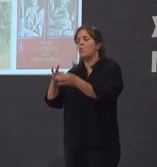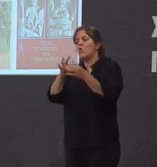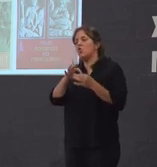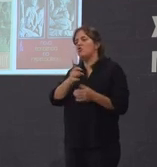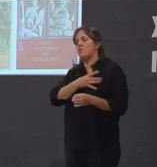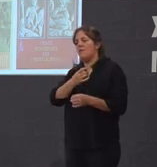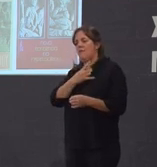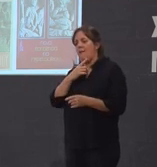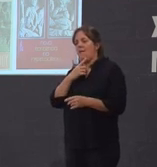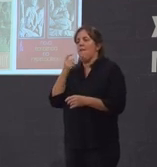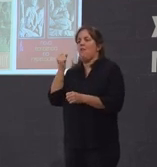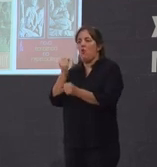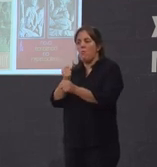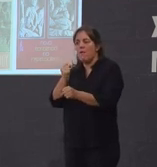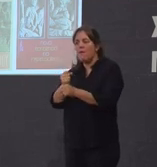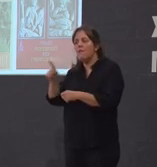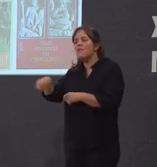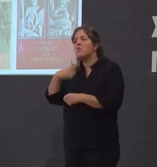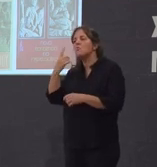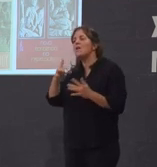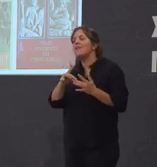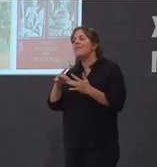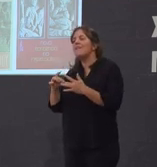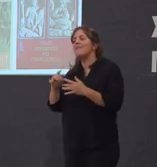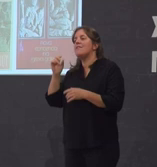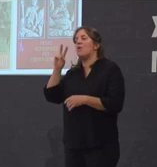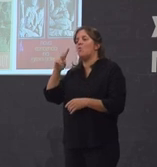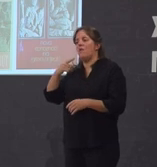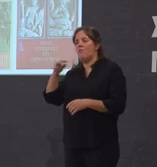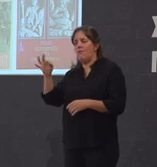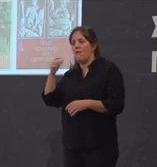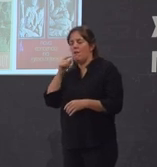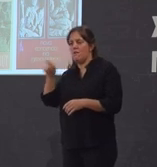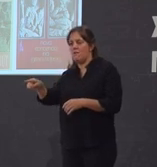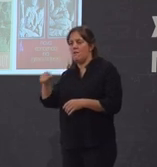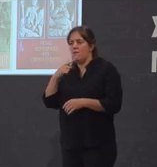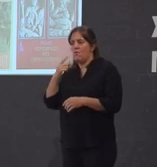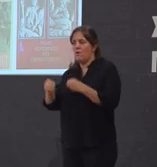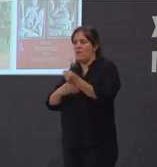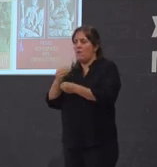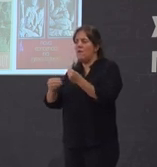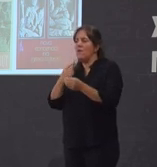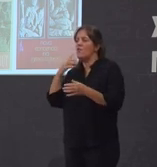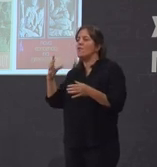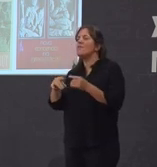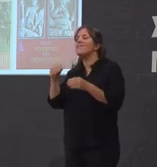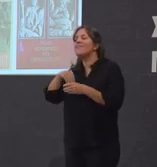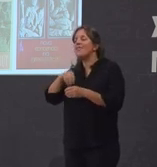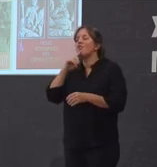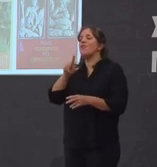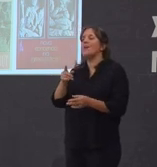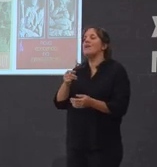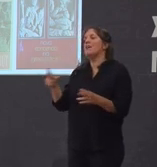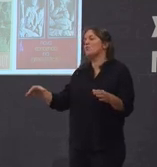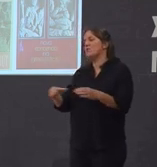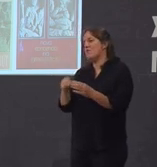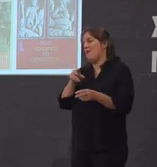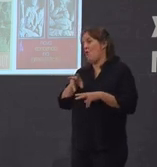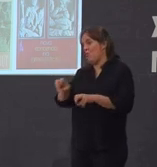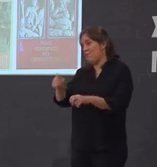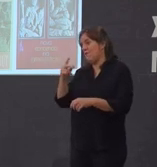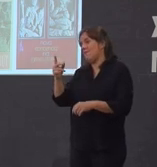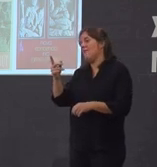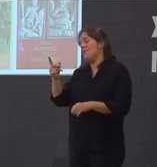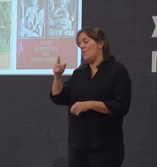logo o líder da UCT durante 40 anos que formouse na Xuventude das Obreiras Católicas, que vai formar logo o